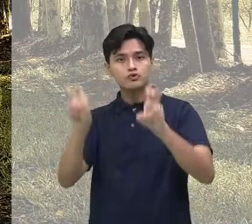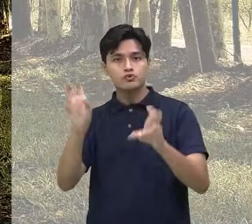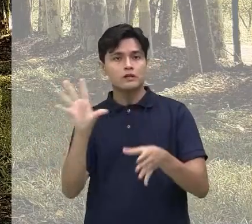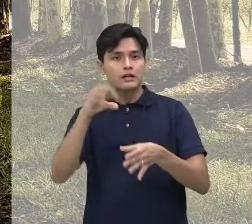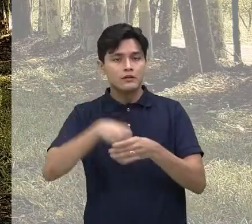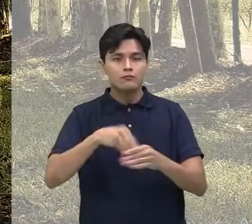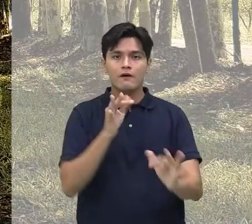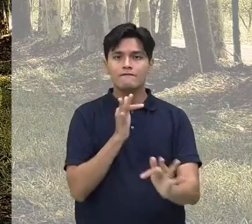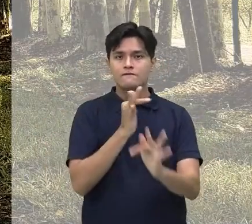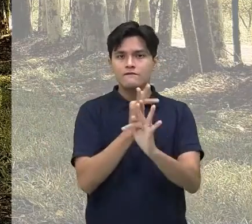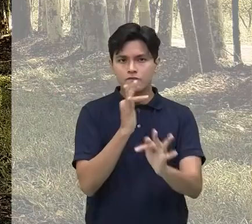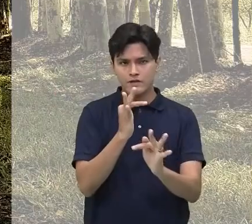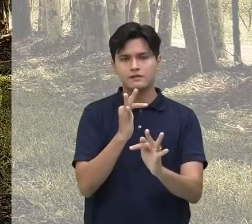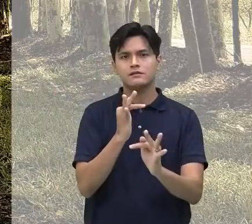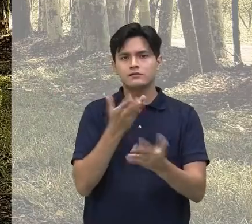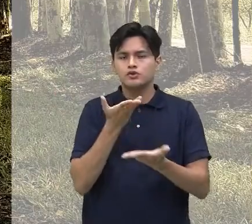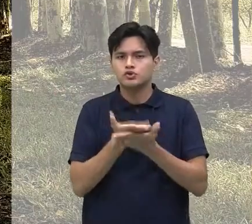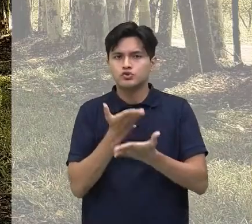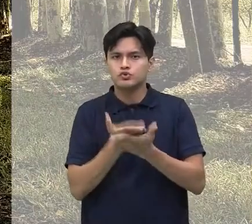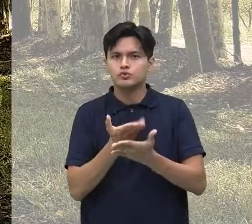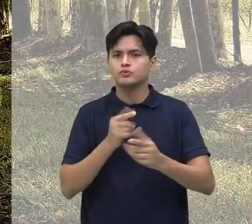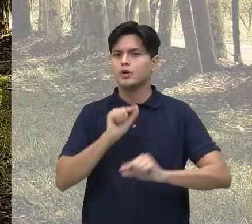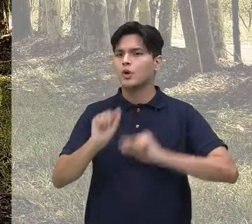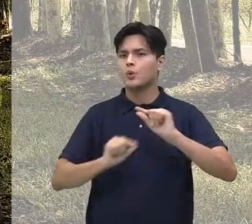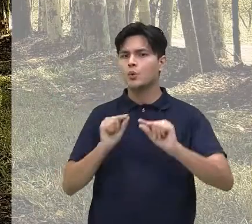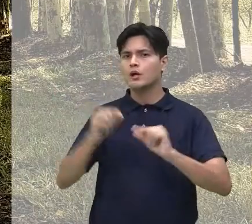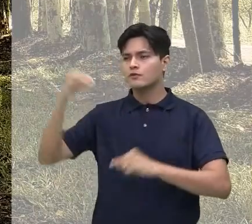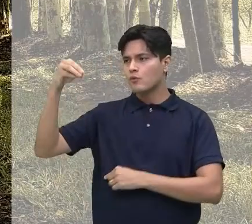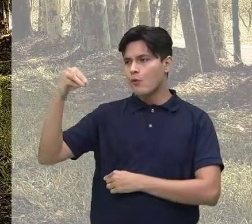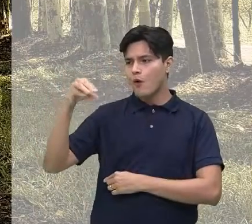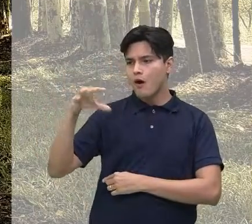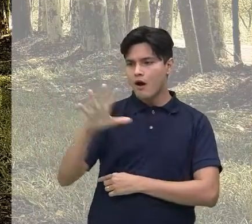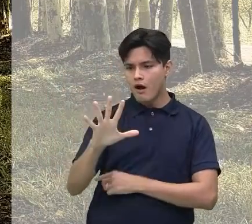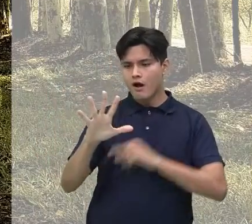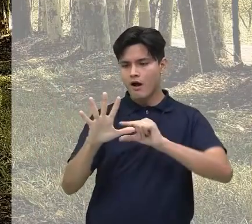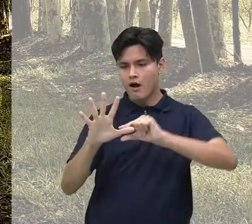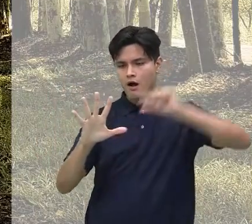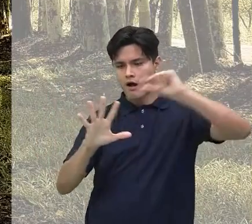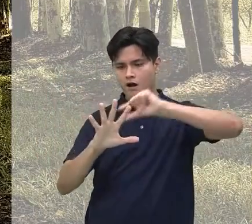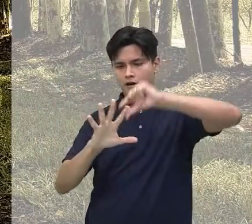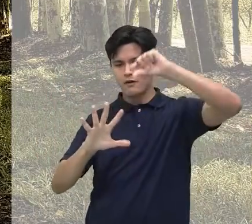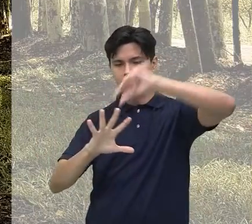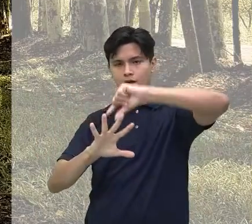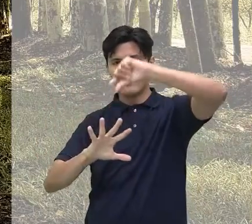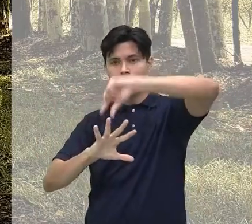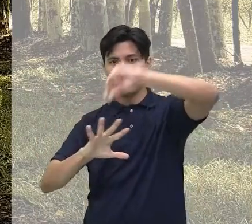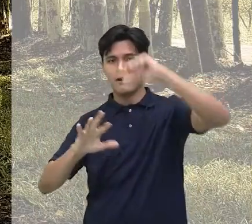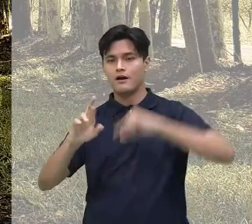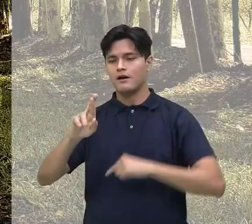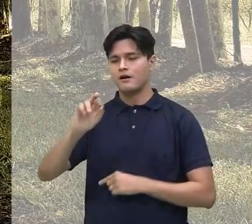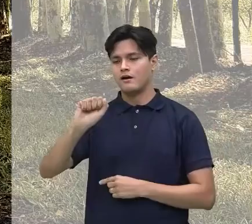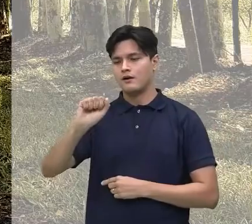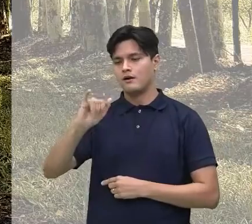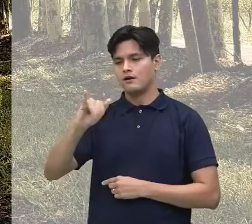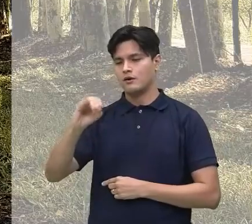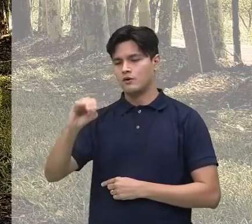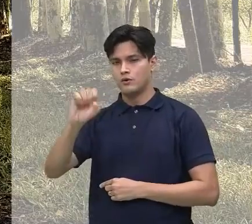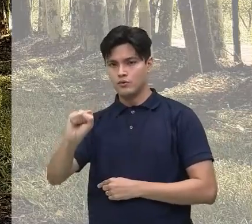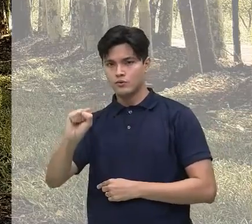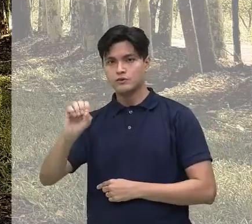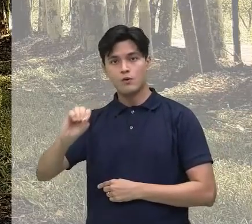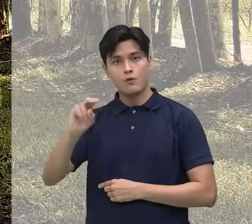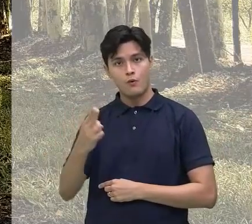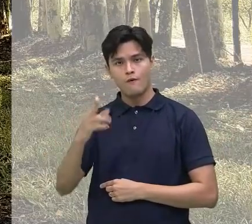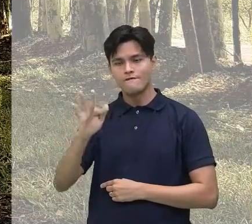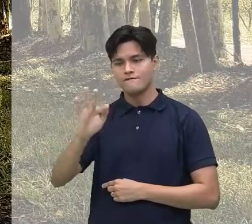com a trajetória dos raios, né? E nos feixes de luz e assim por diante. Nós estamos aqui nesse cenário, o Sol aqui